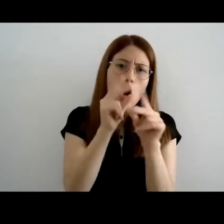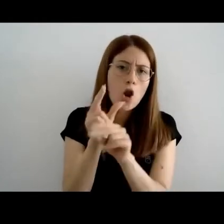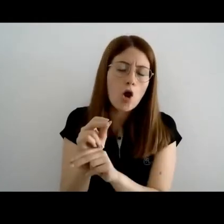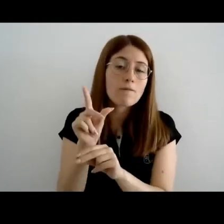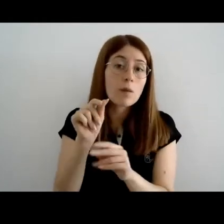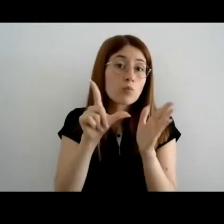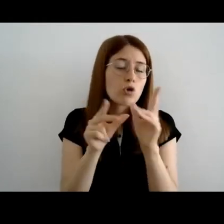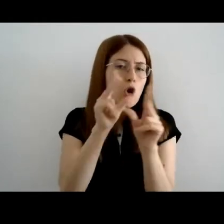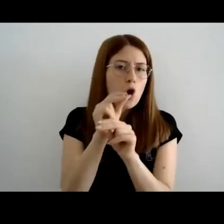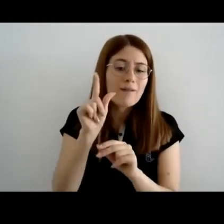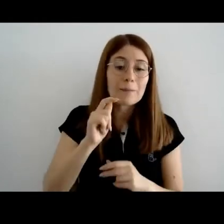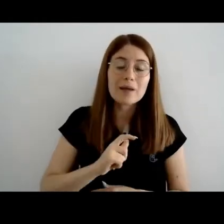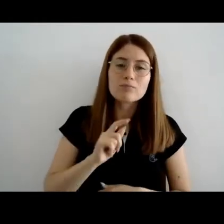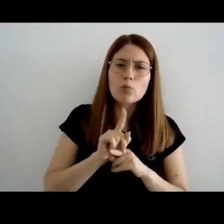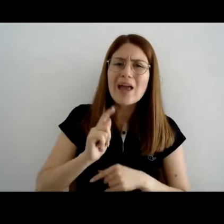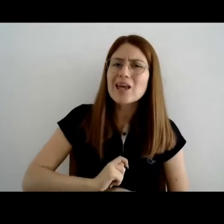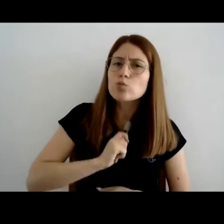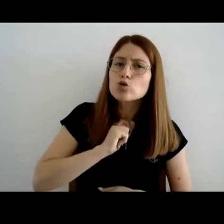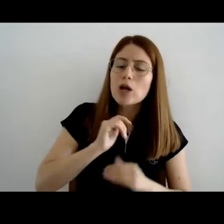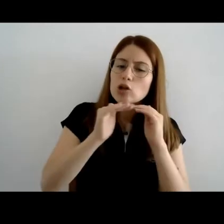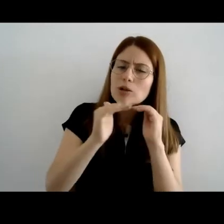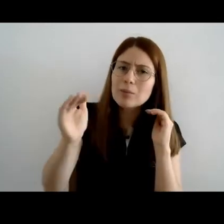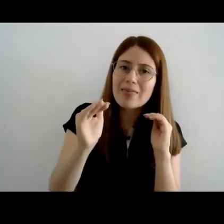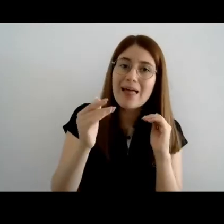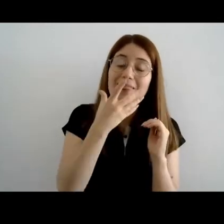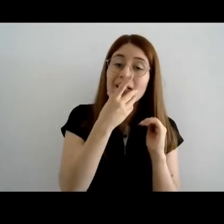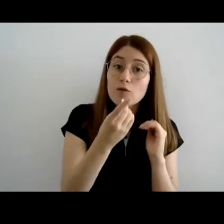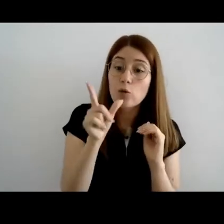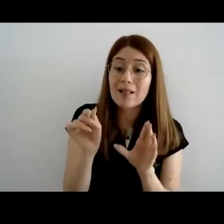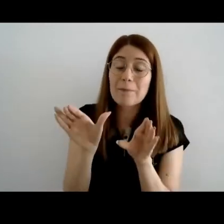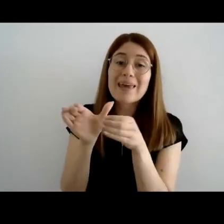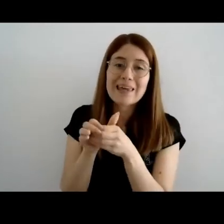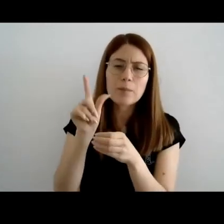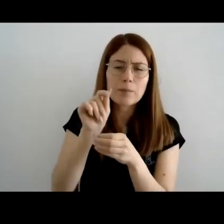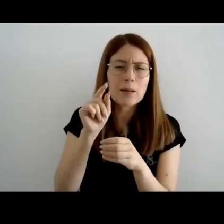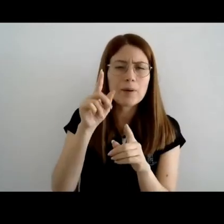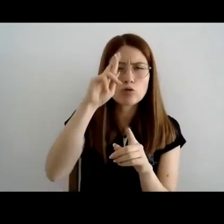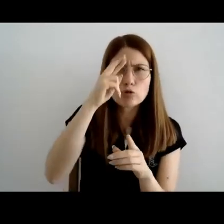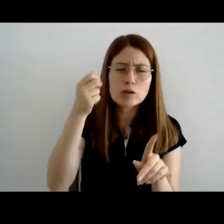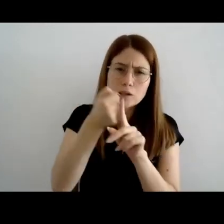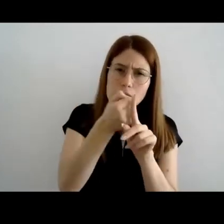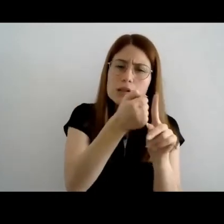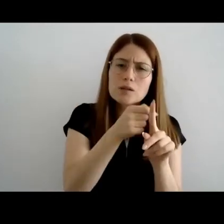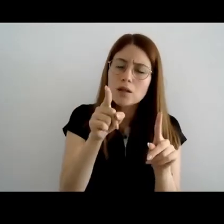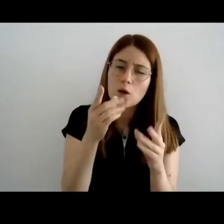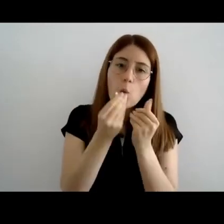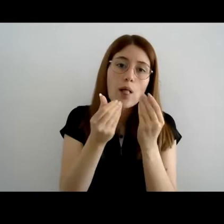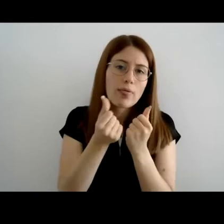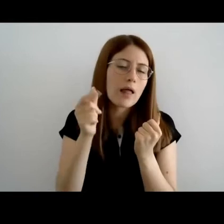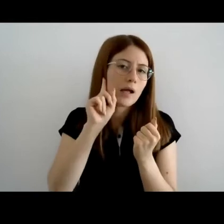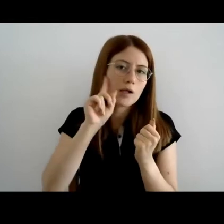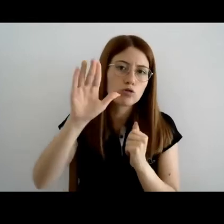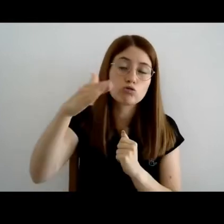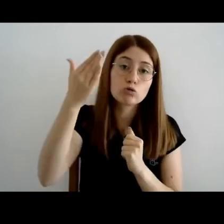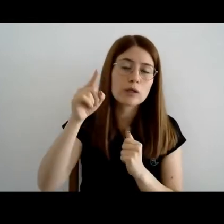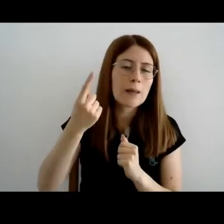estabilidade emocional, individual e da equipa e a resiliência são qualidades essenciais. E elas precisam de estar à partida nas pessoas que ingressam